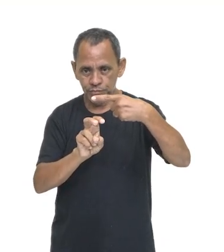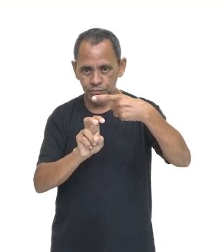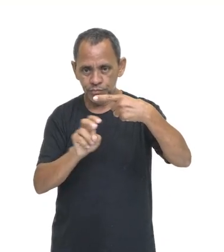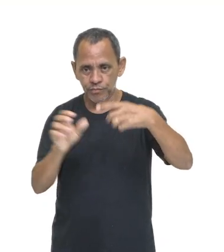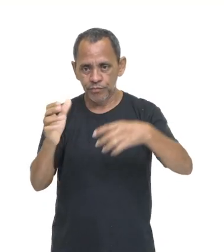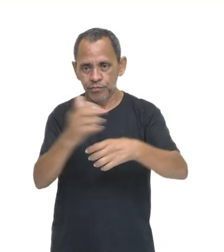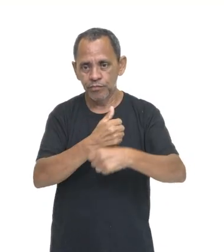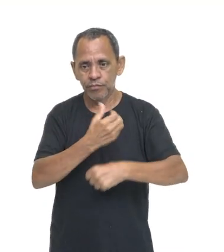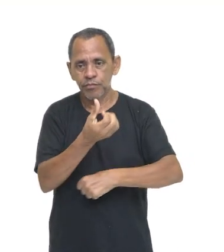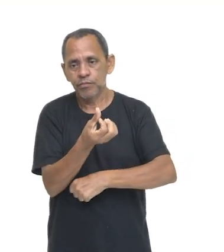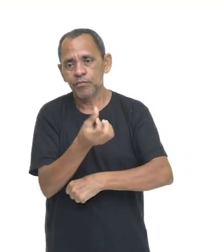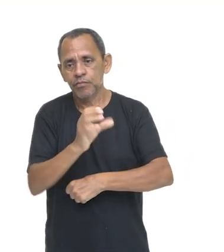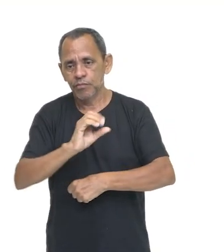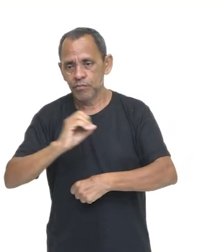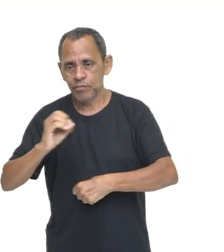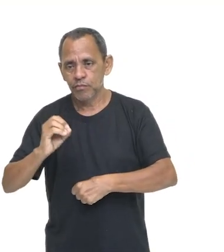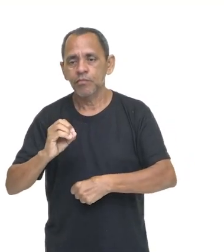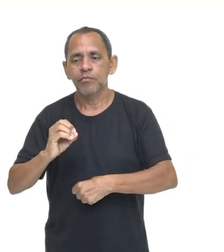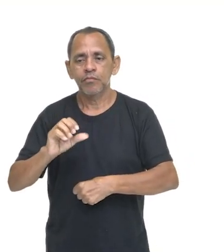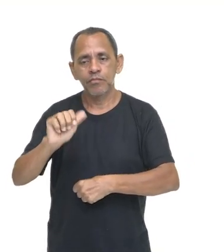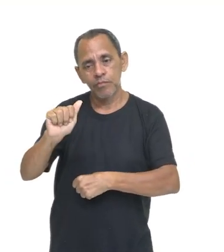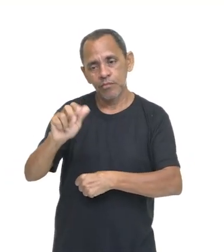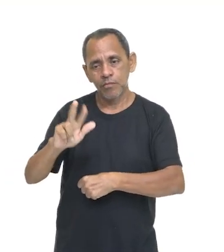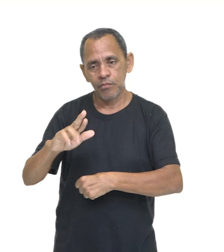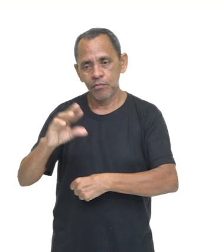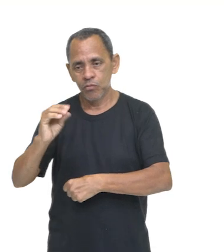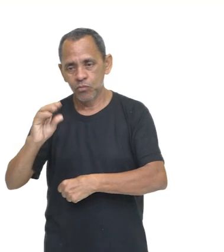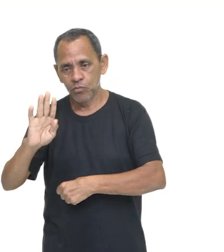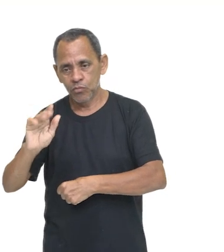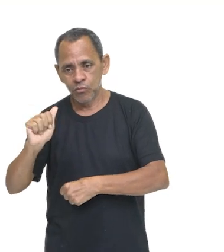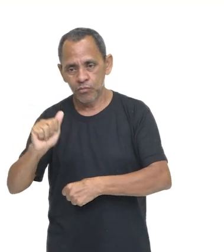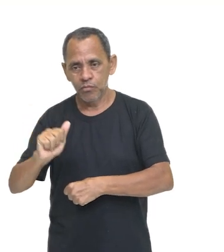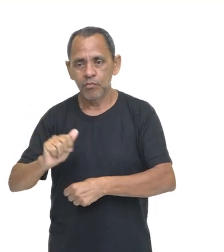ter 600 arroba, tá bom?